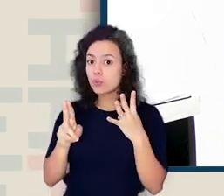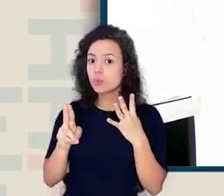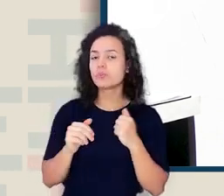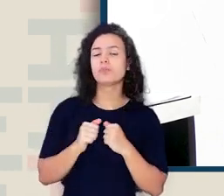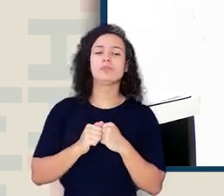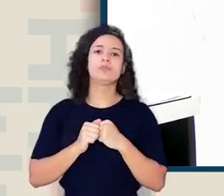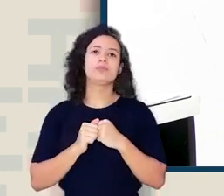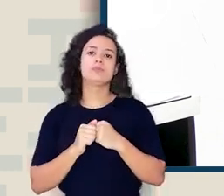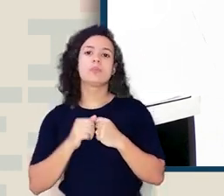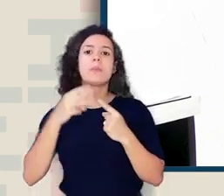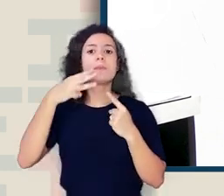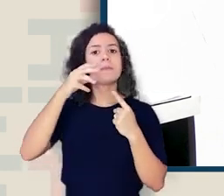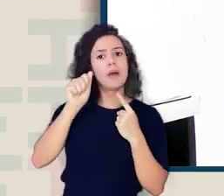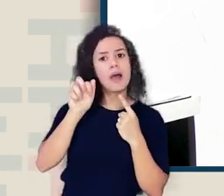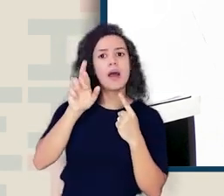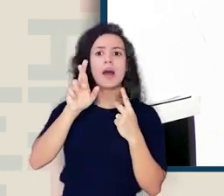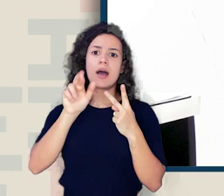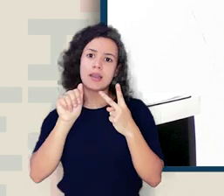Maracatu,